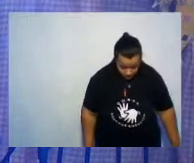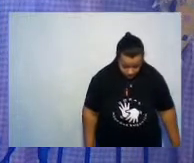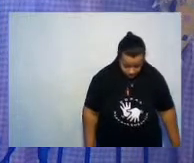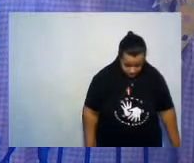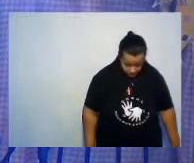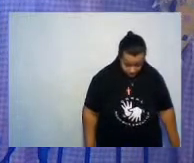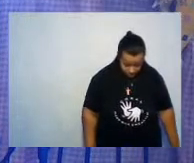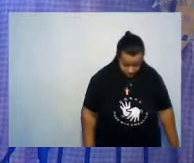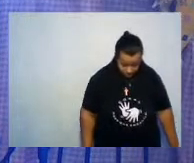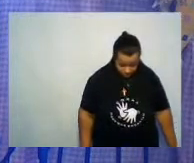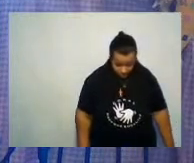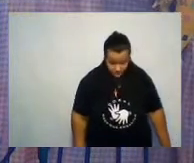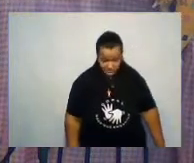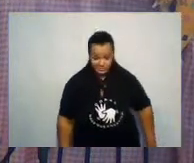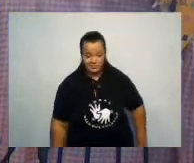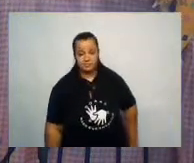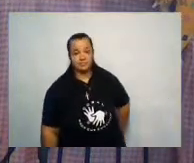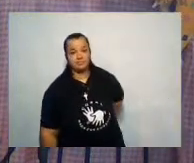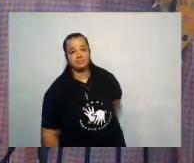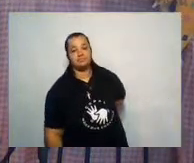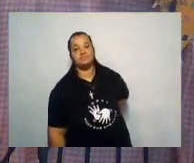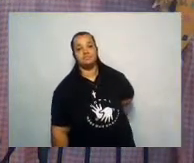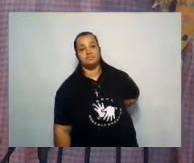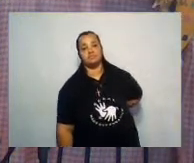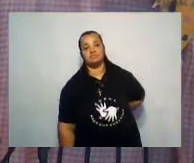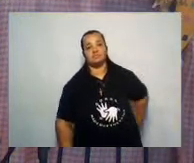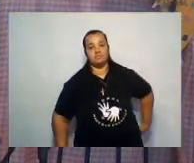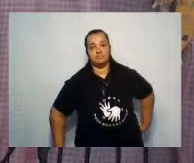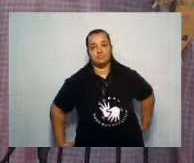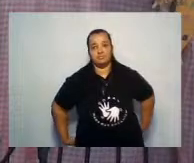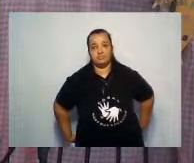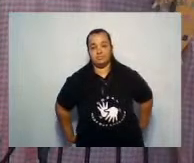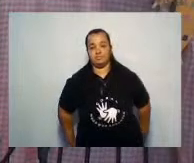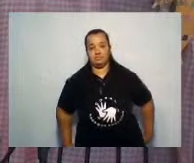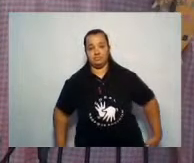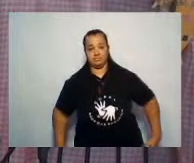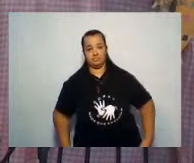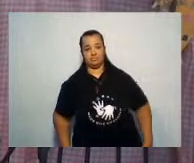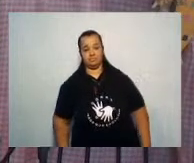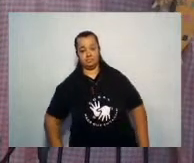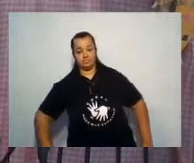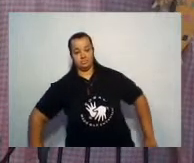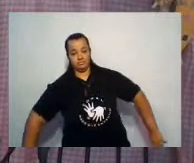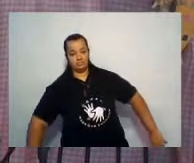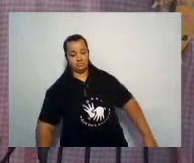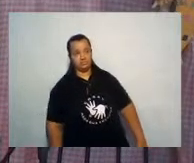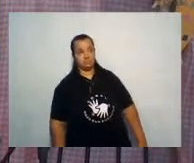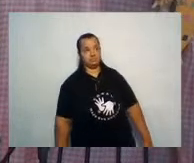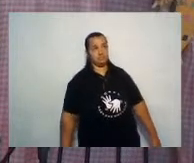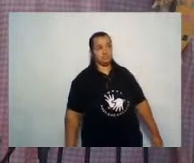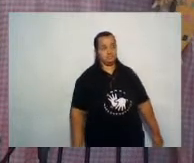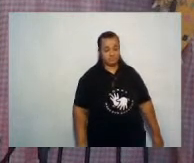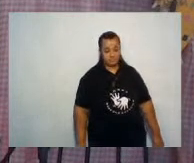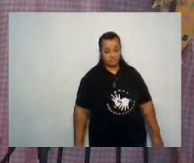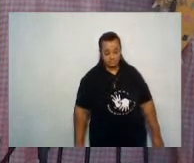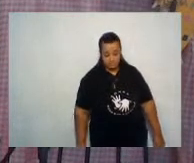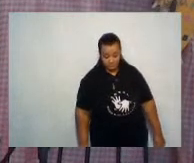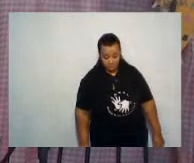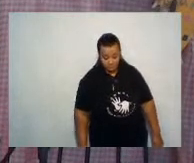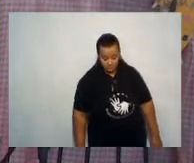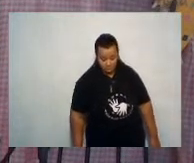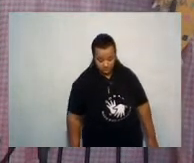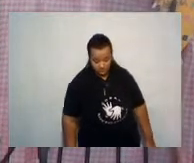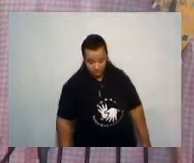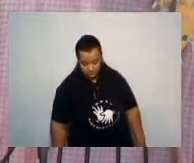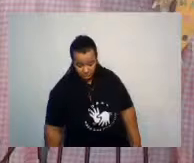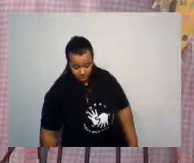Manda boa também. Essa também não pode faltar, hein, Rafael? Opa, claro que não, né? Que legal, pessoal. Agora vamos voltar um pouquinho, né,